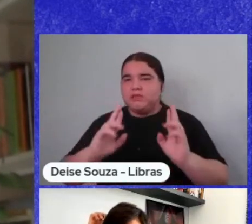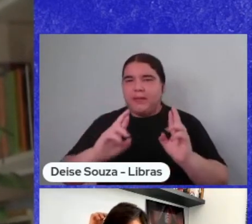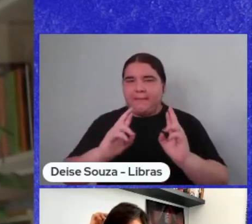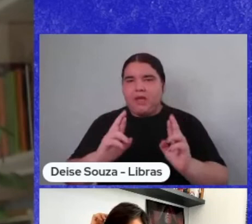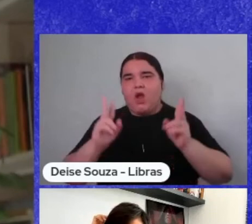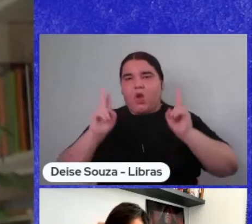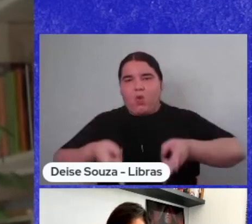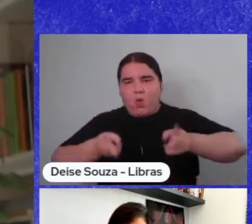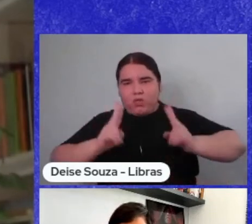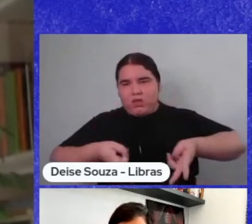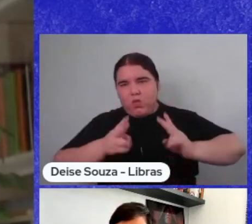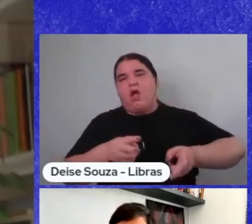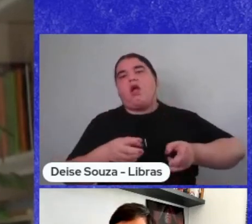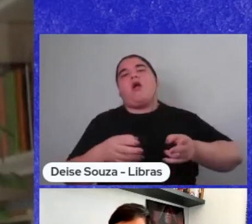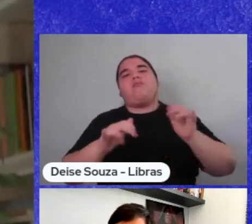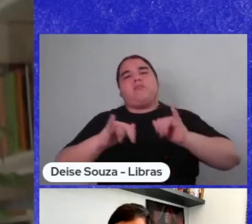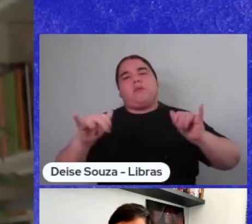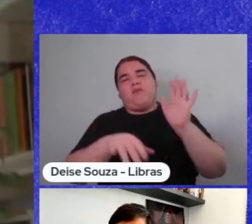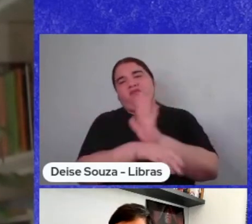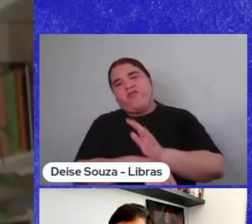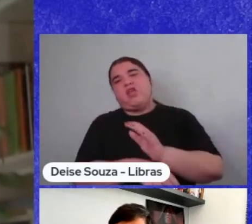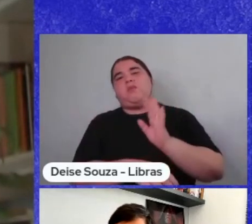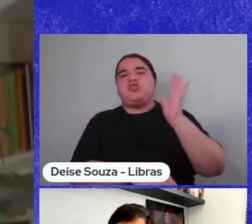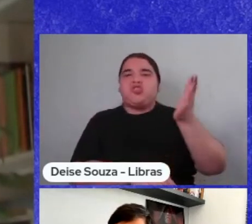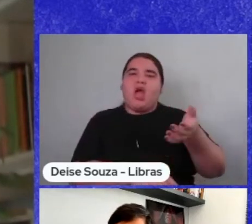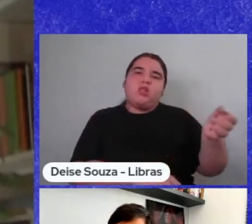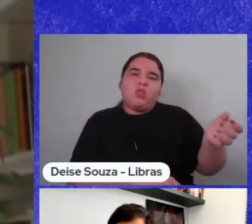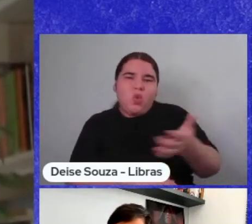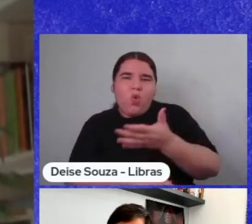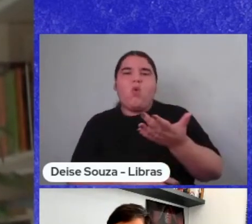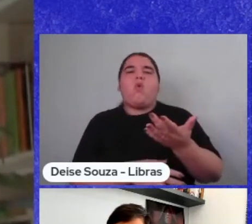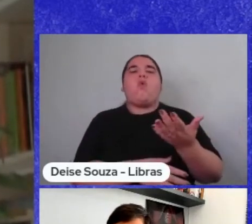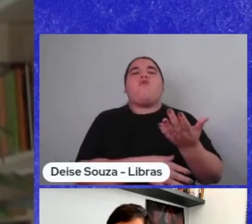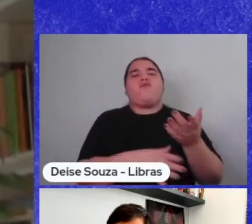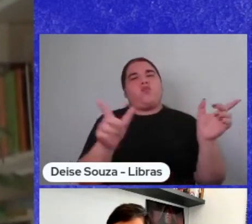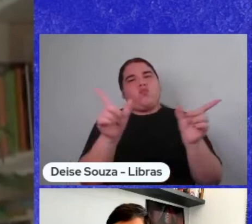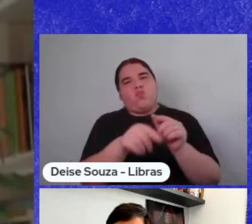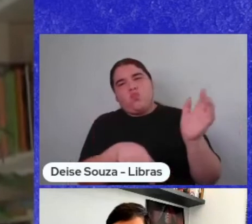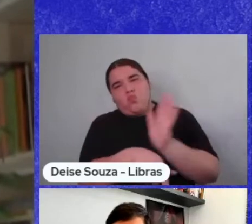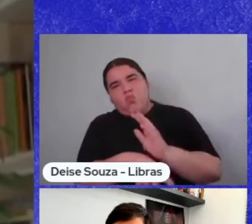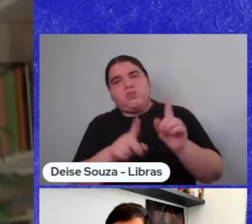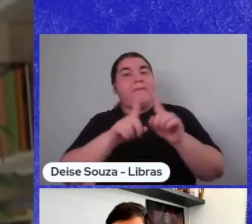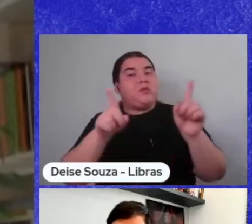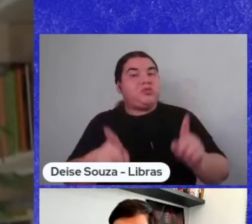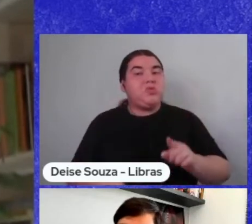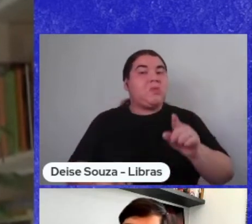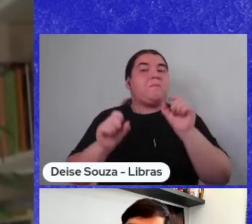nessa trajetória? Já está com outros projetos também? Já está pensando em outros curtas? O que você pode contar